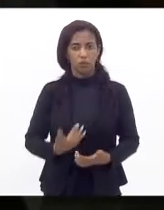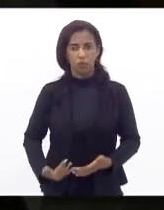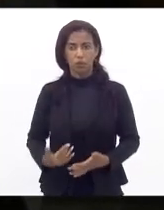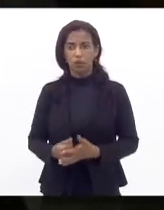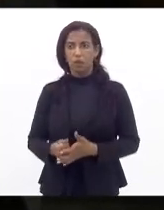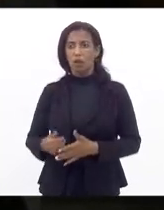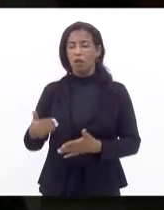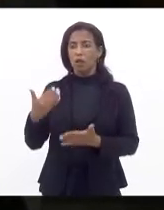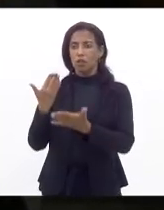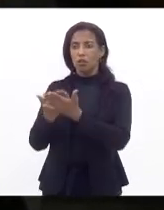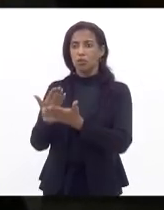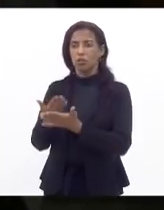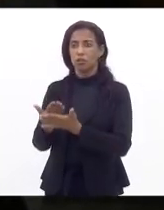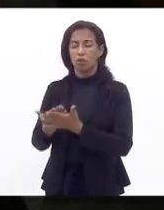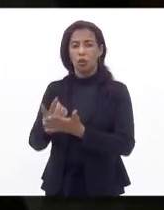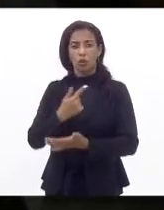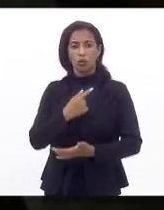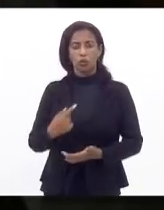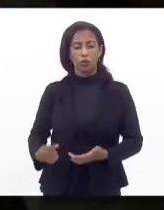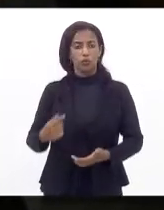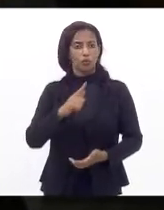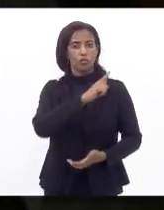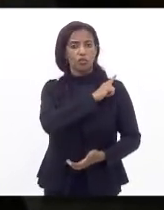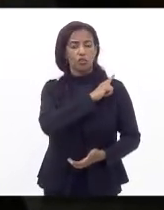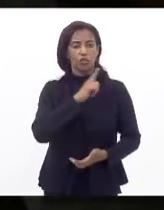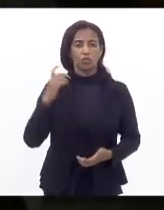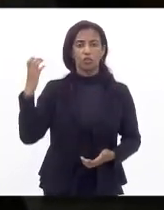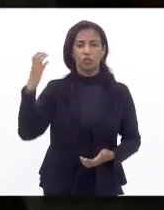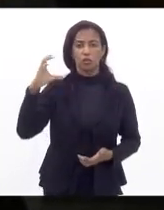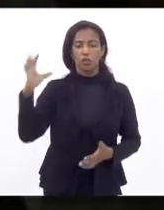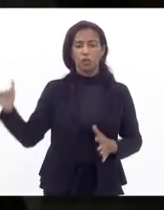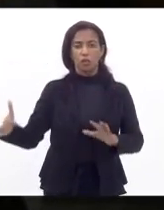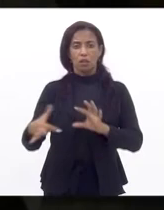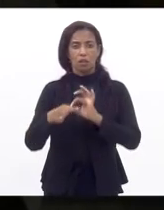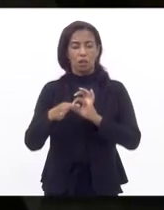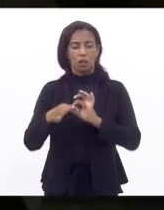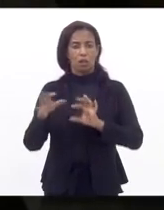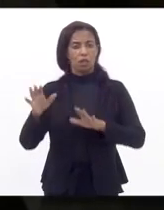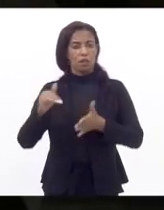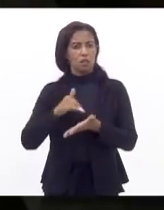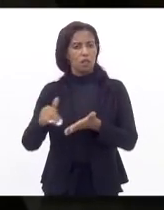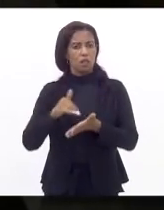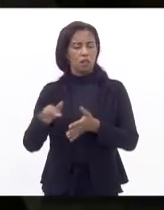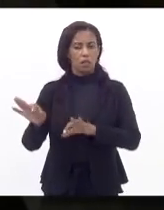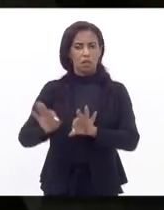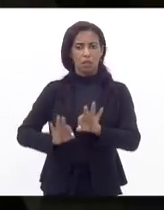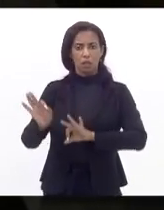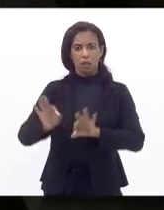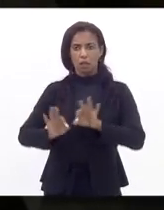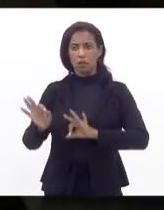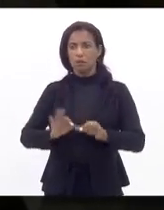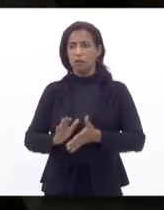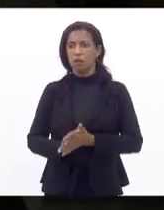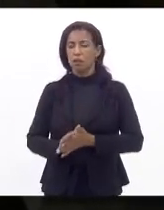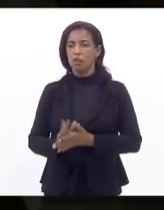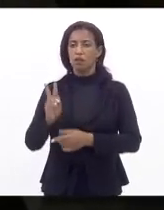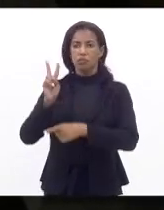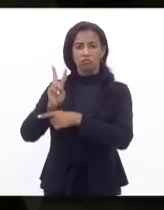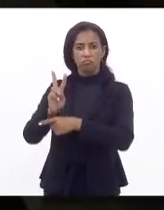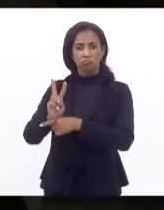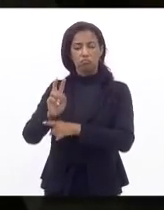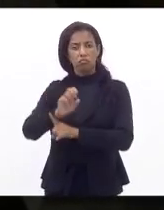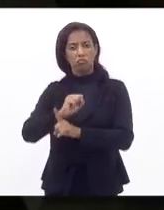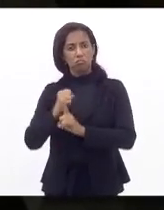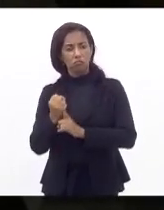a escola de governo e gestão de Niterói, ligada à Secretaria de Planejamento, à Secretaria de Assistência